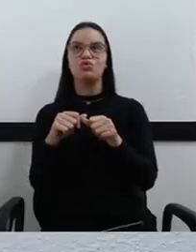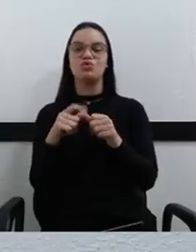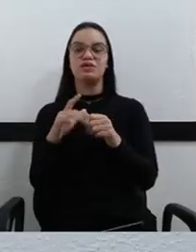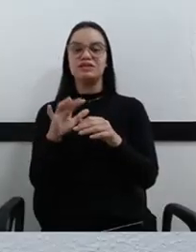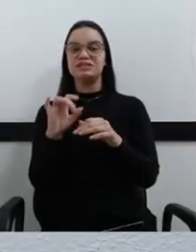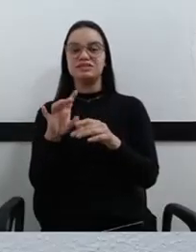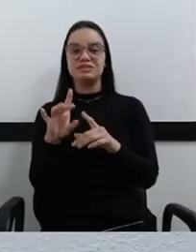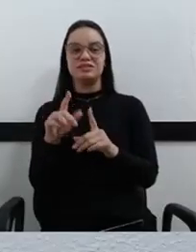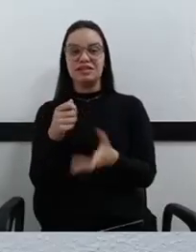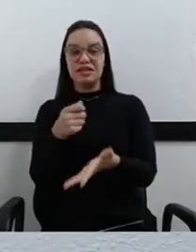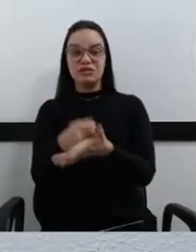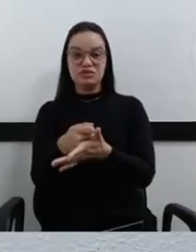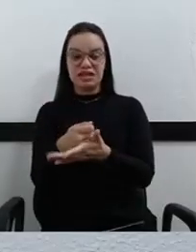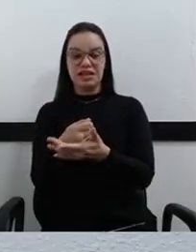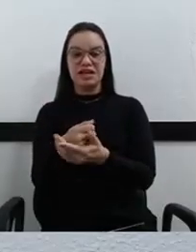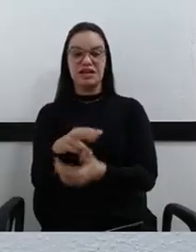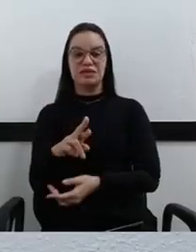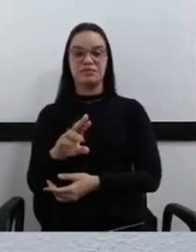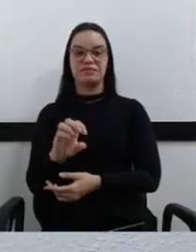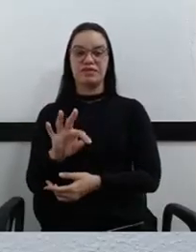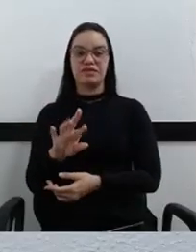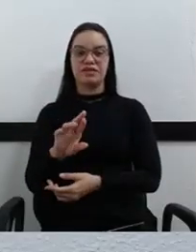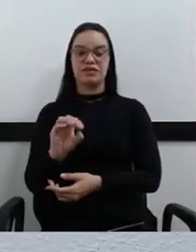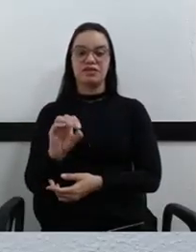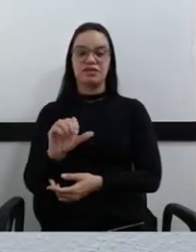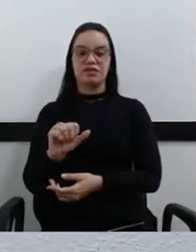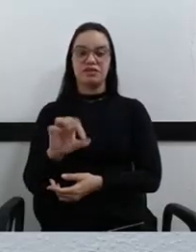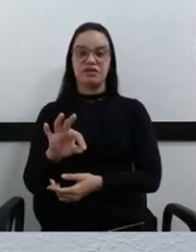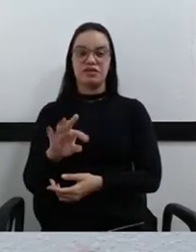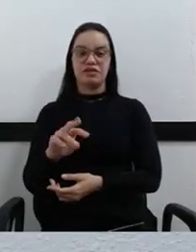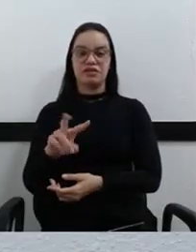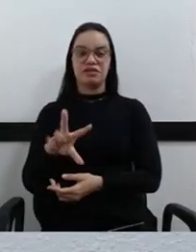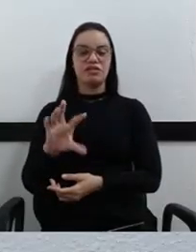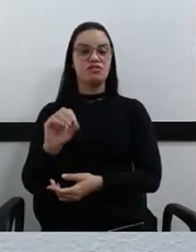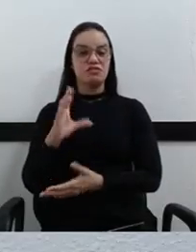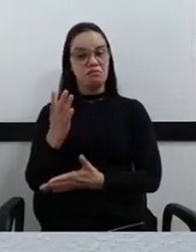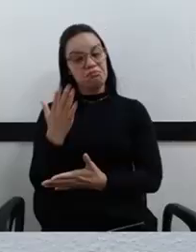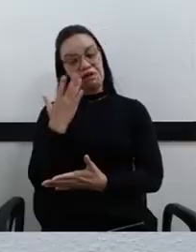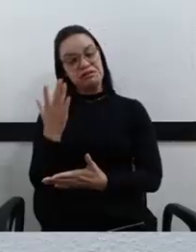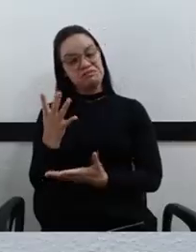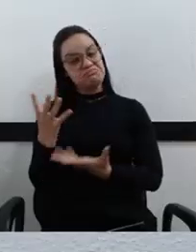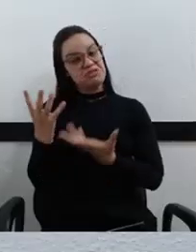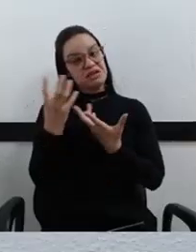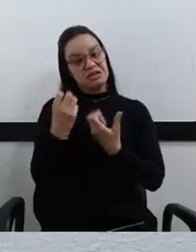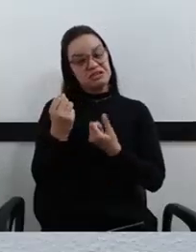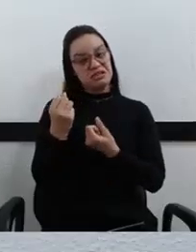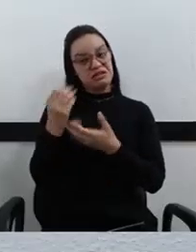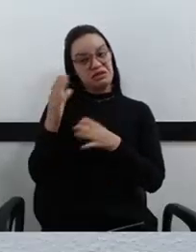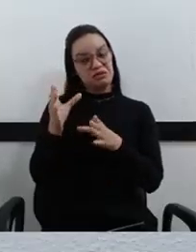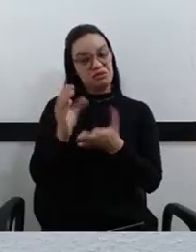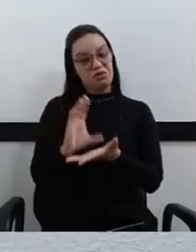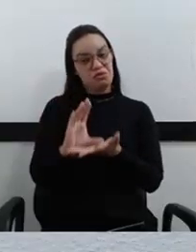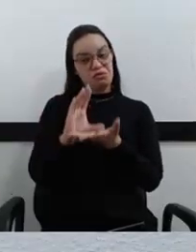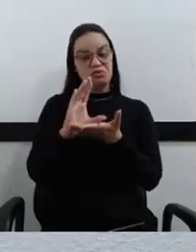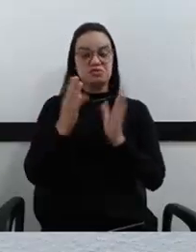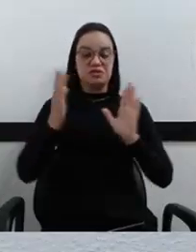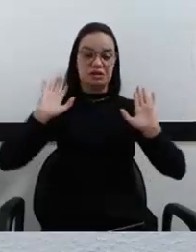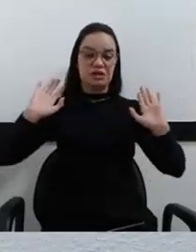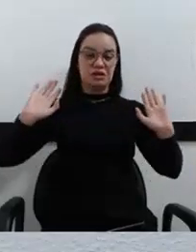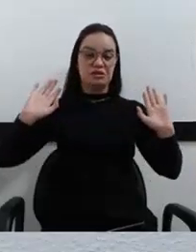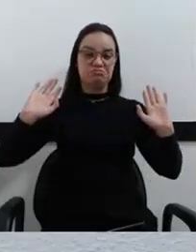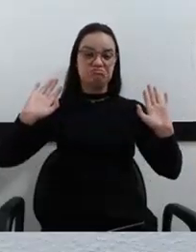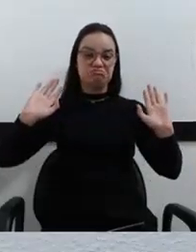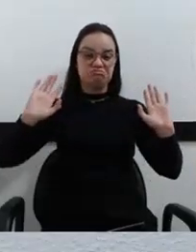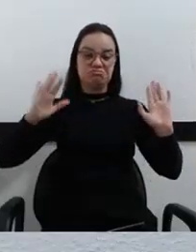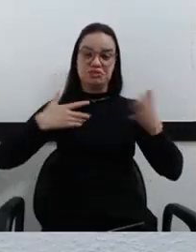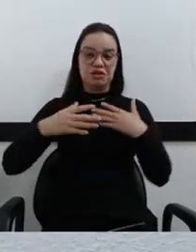de pagamento retroativo, mas considerando o pedido do conselheiro da questão de ordem, então, caso, a não ser que